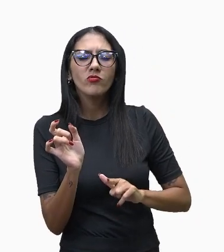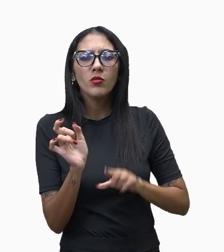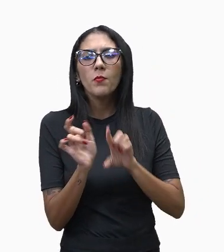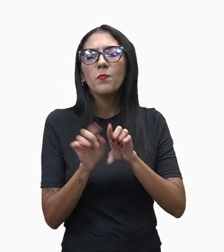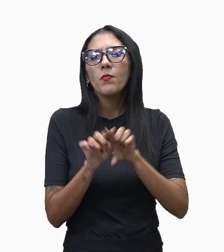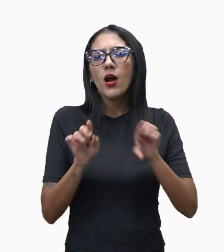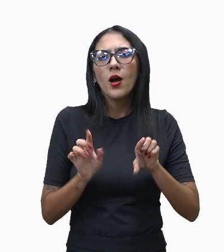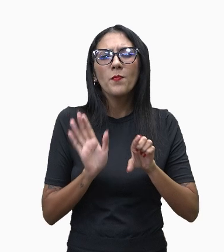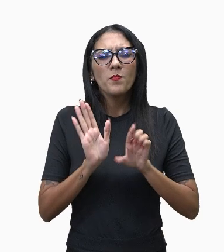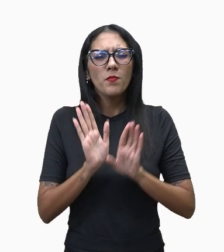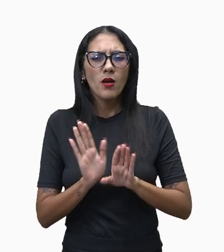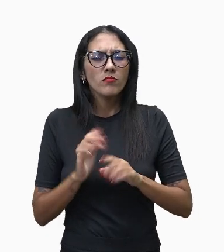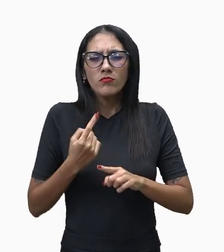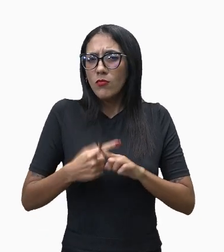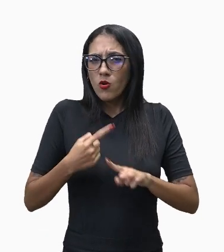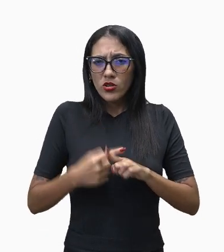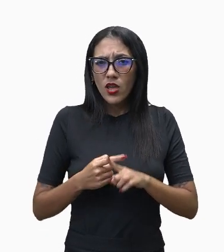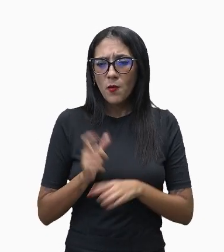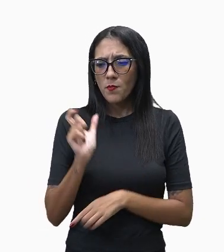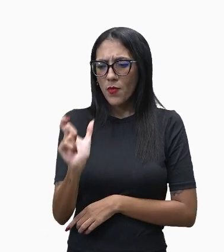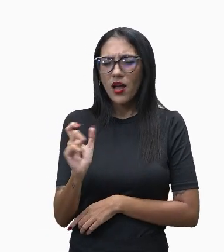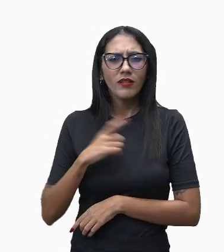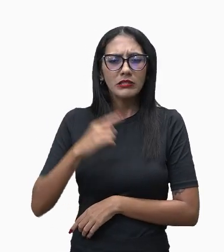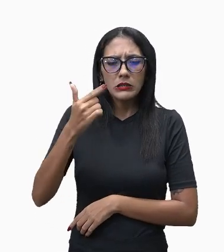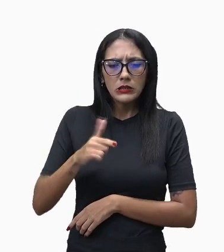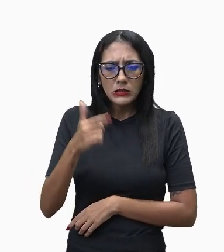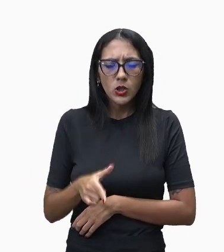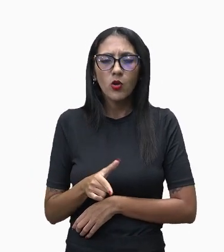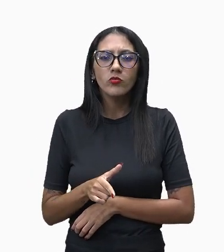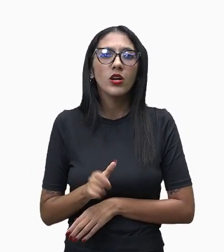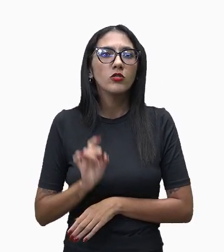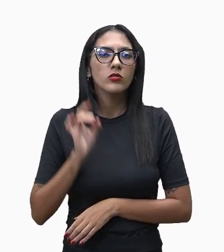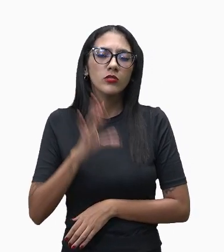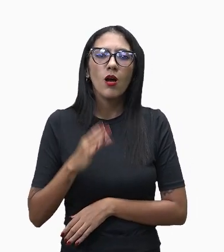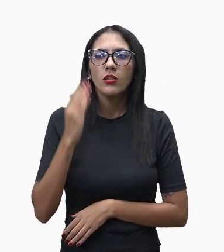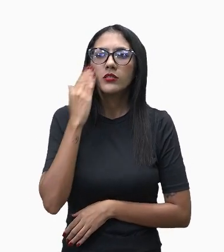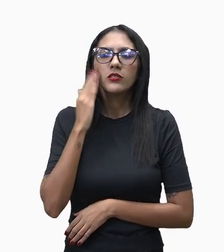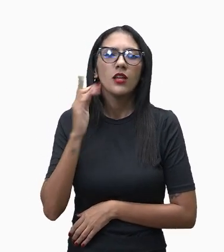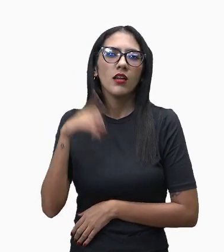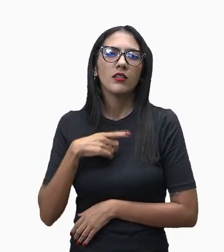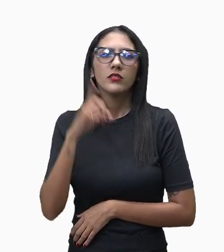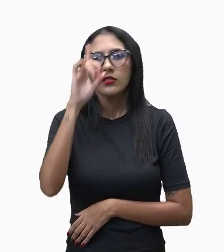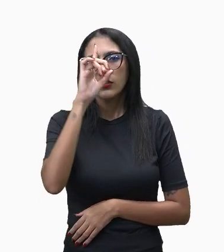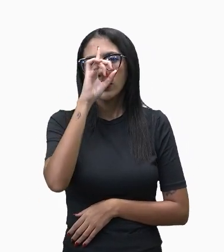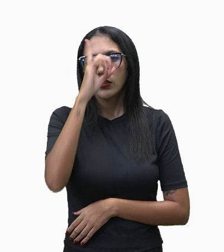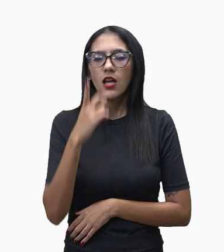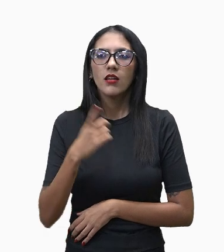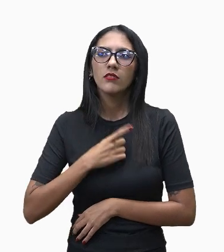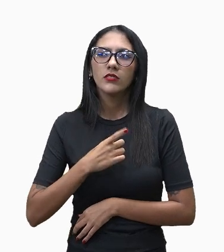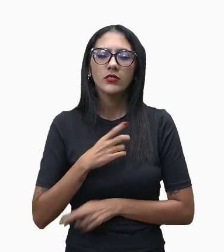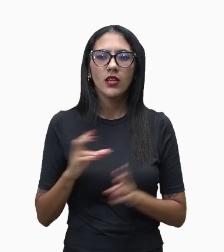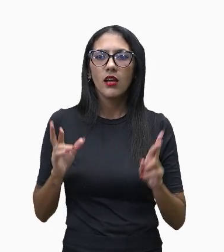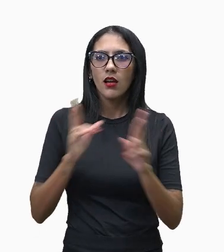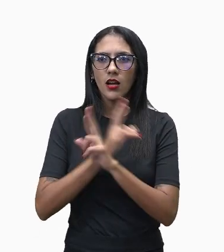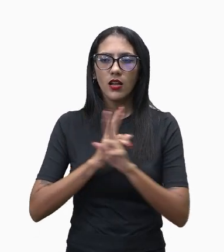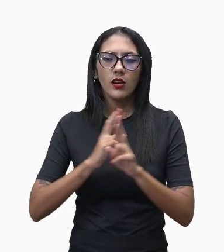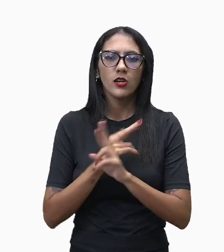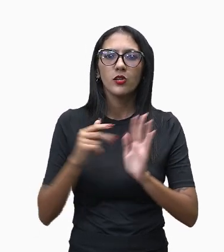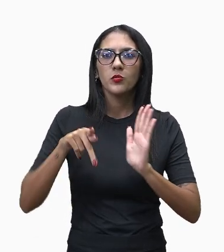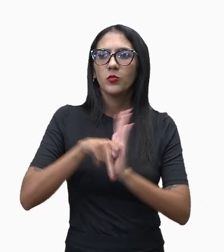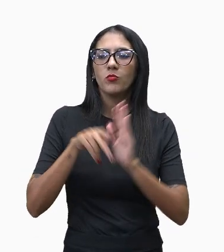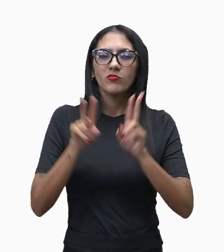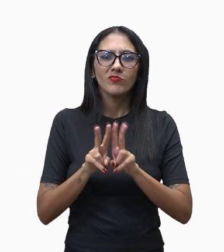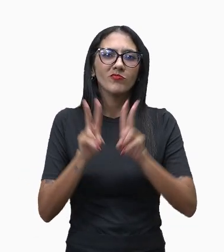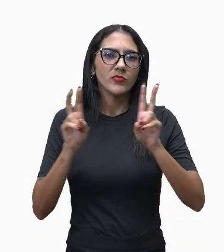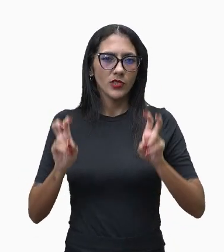ideia e expressar, por meio daquela repetição, algo que tem relação com o tema daquele